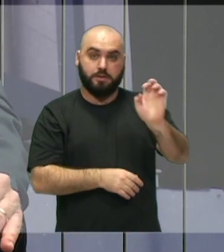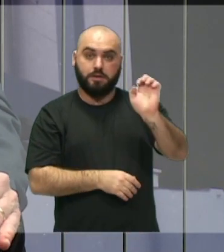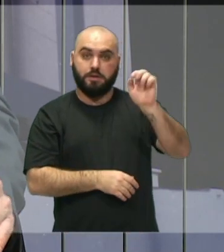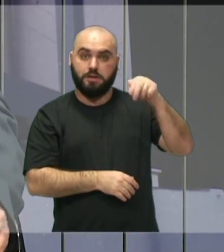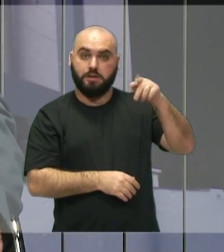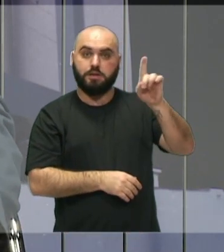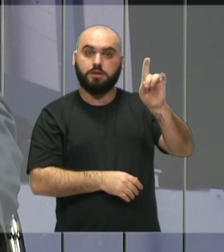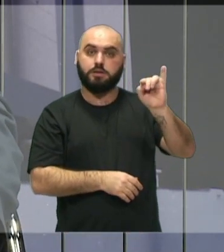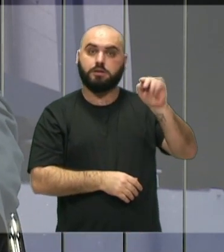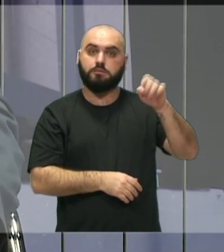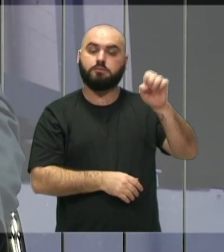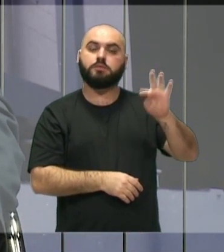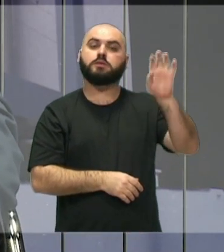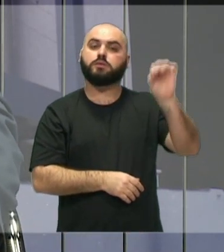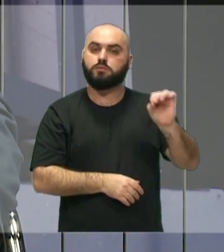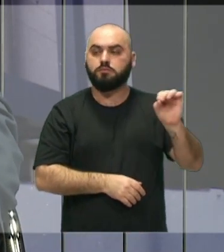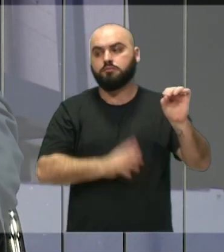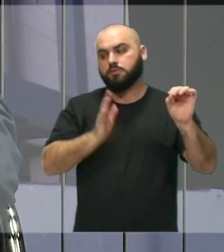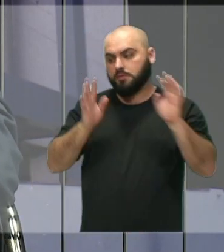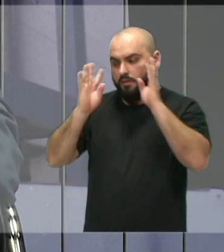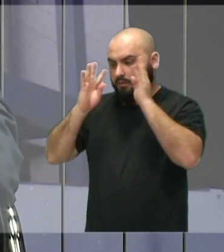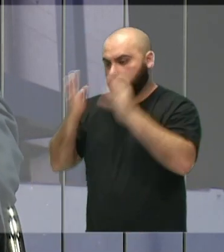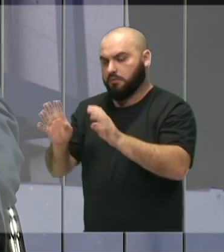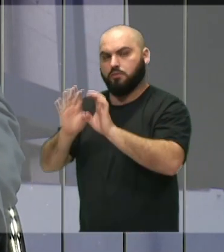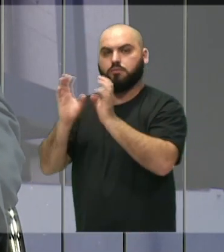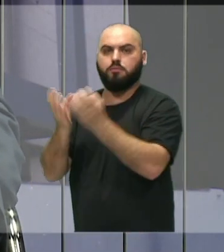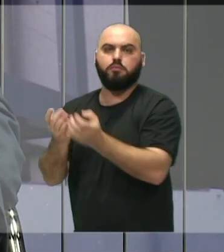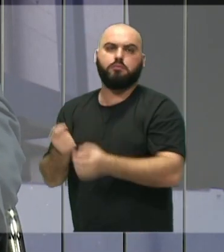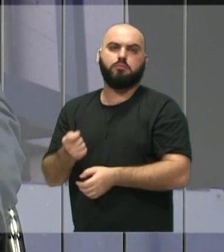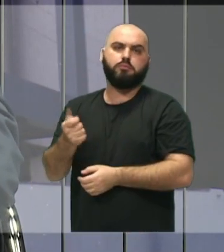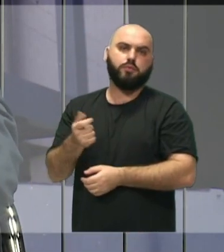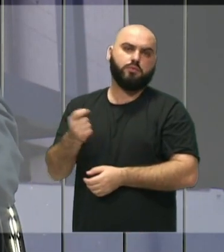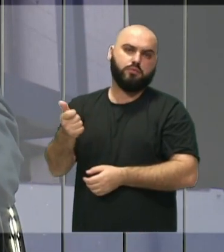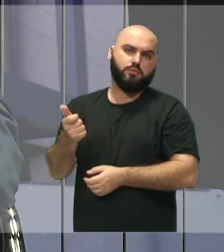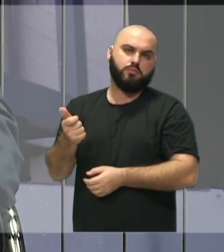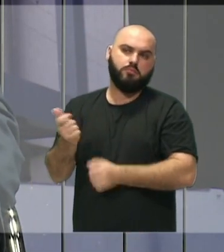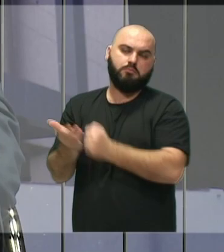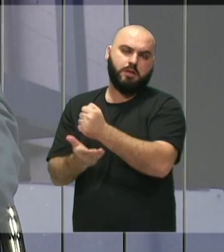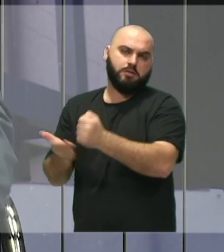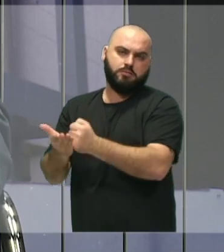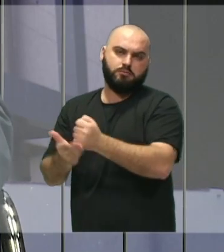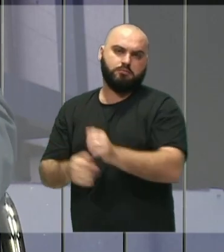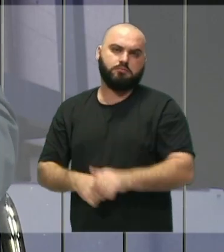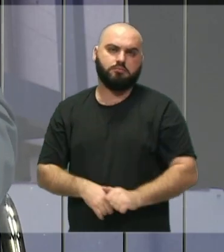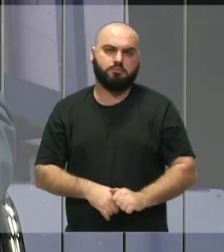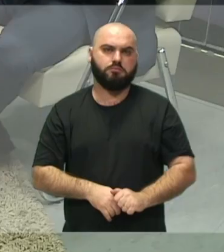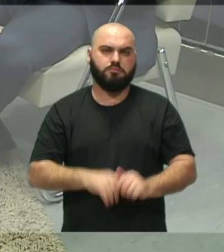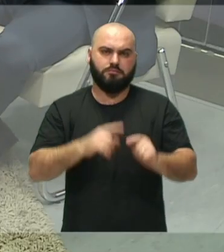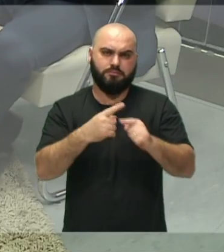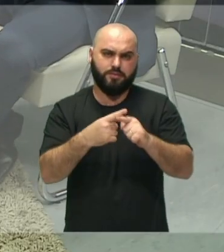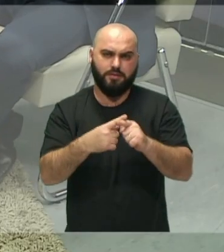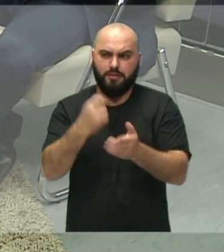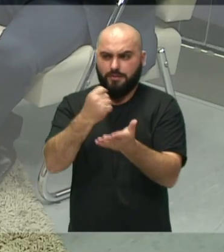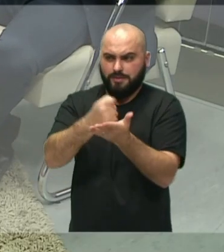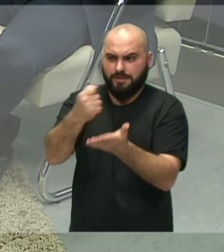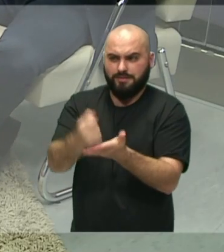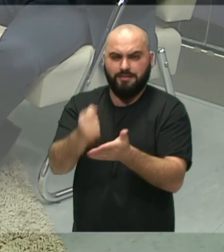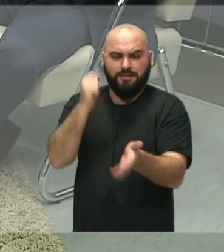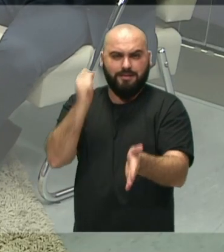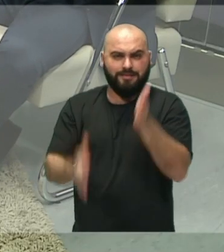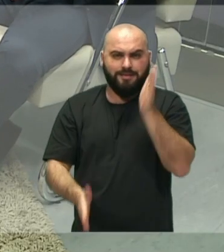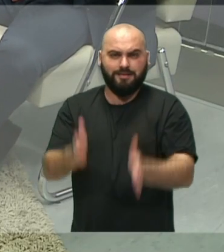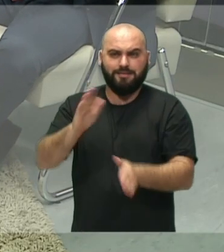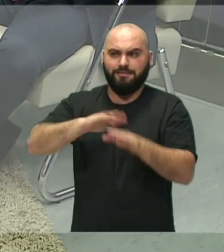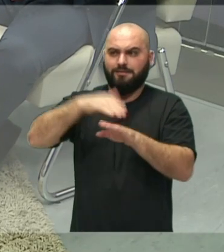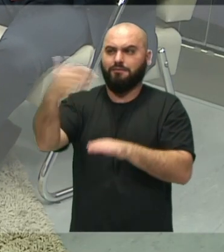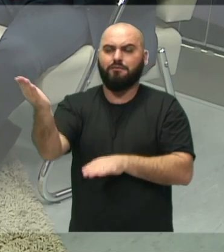dá um pouco menos de atenção ao comunitário, à base. Porque contratar atletas de fora para formar equipes